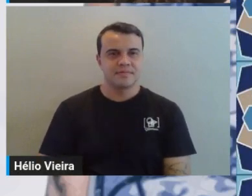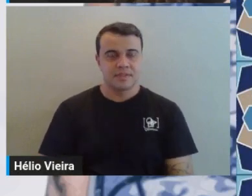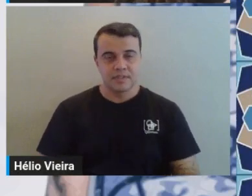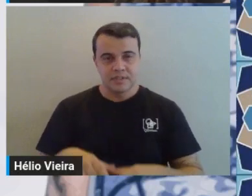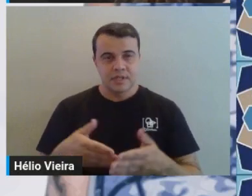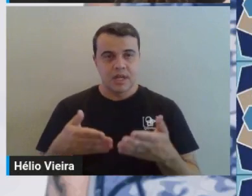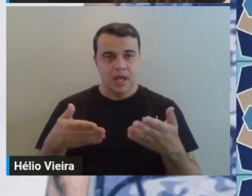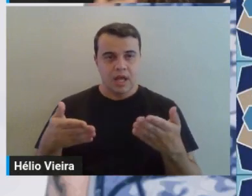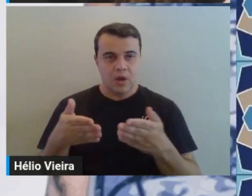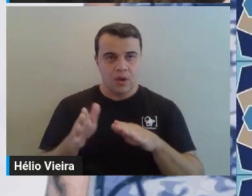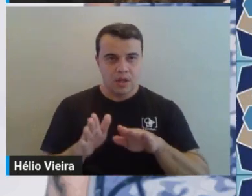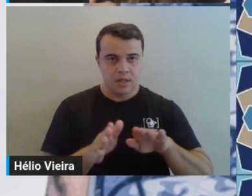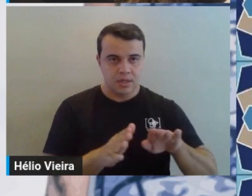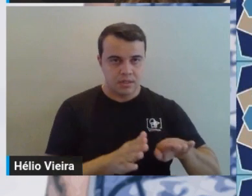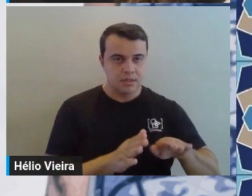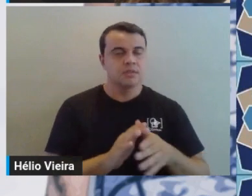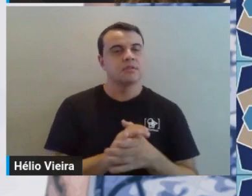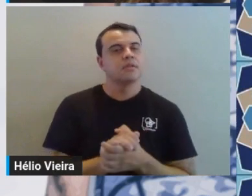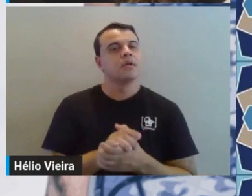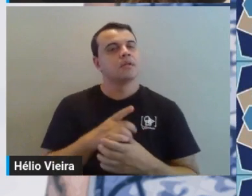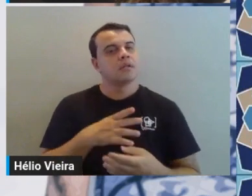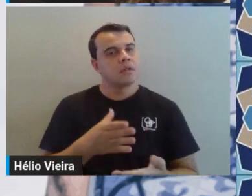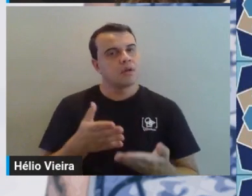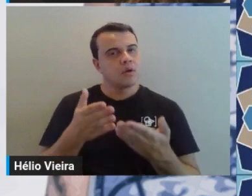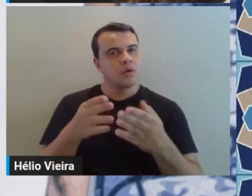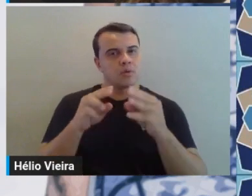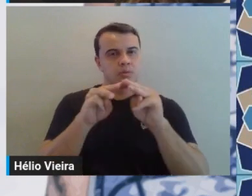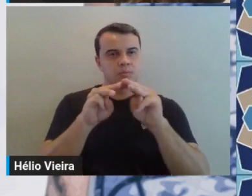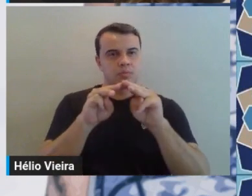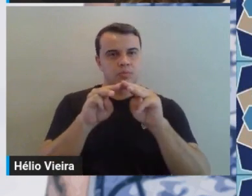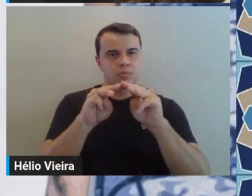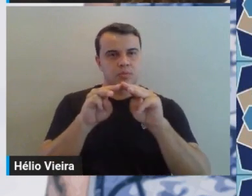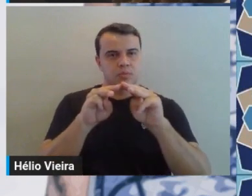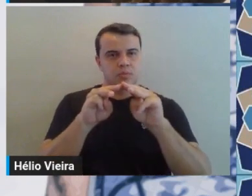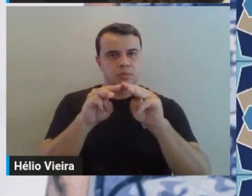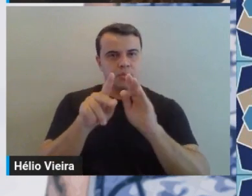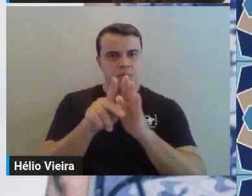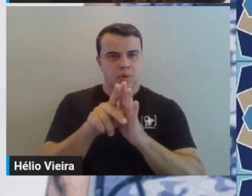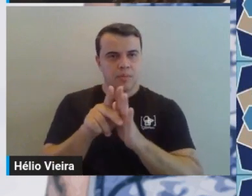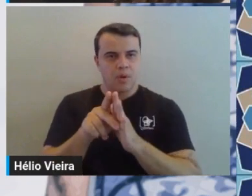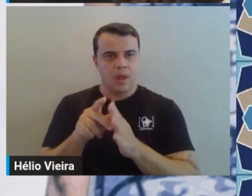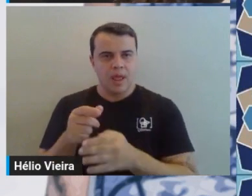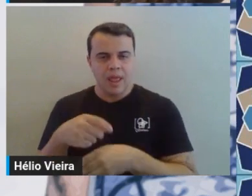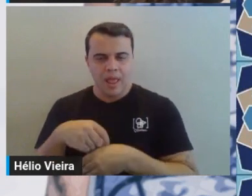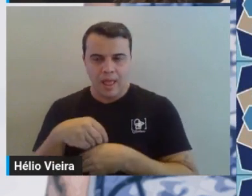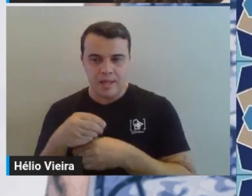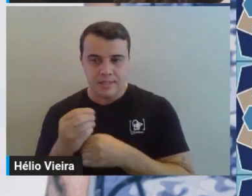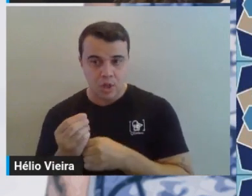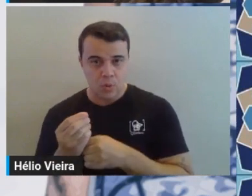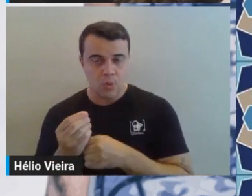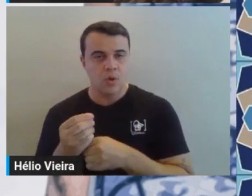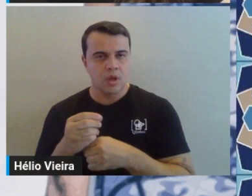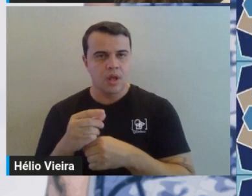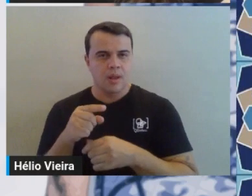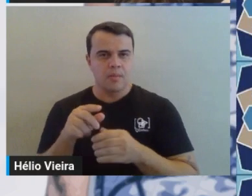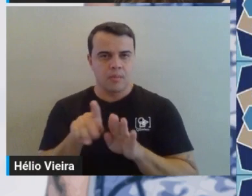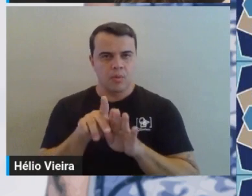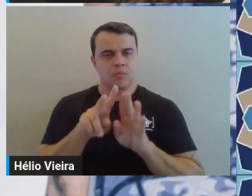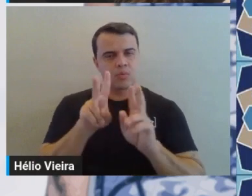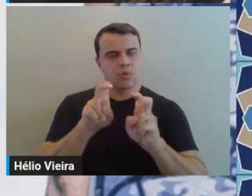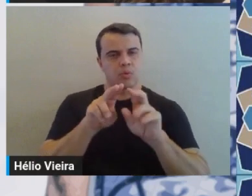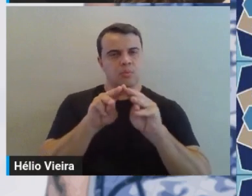E saindo da Casa do Baile, chegamos ao Cassino, que hoje conhecemos como Museu de Arte da